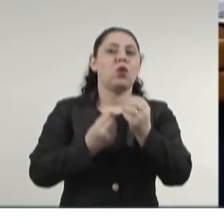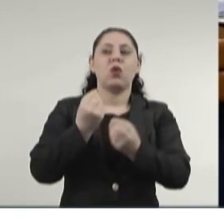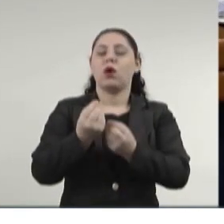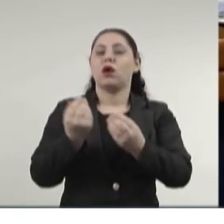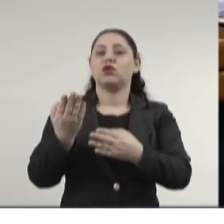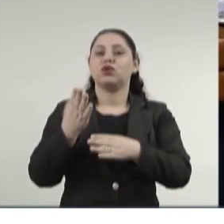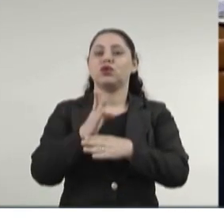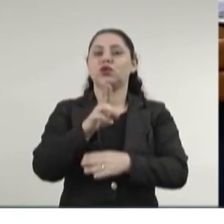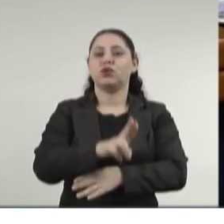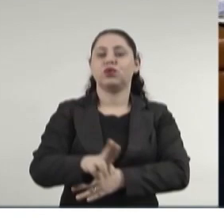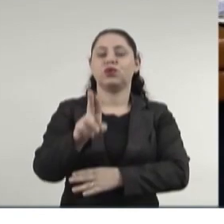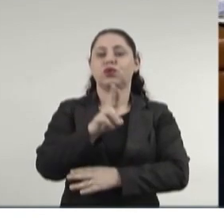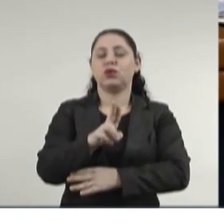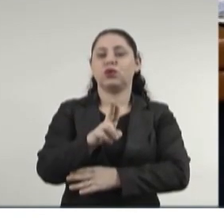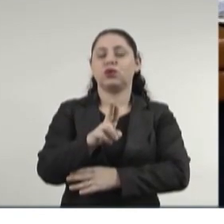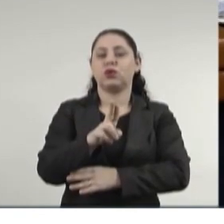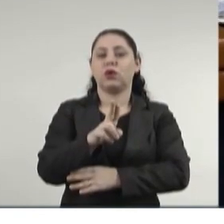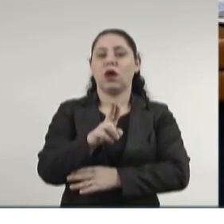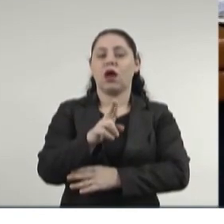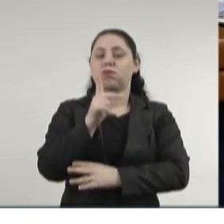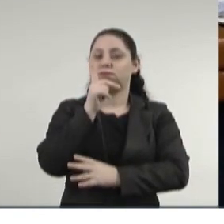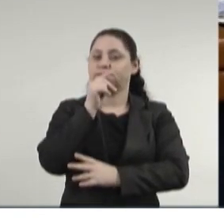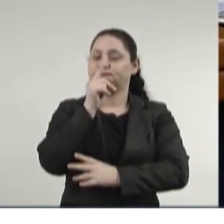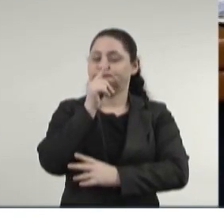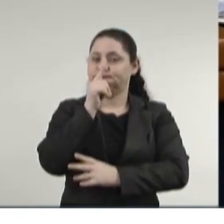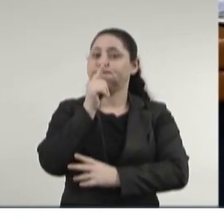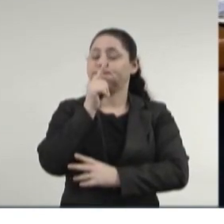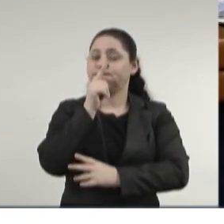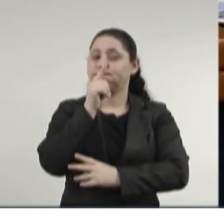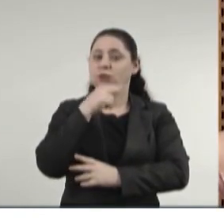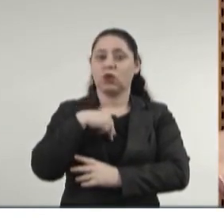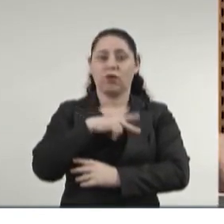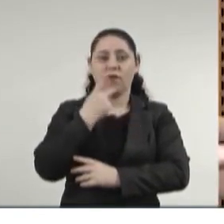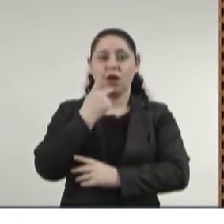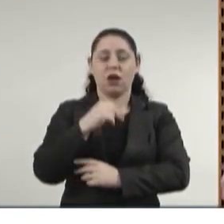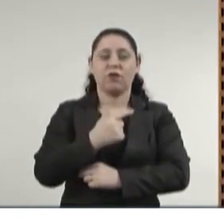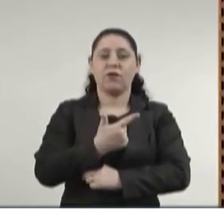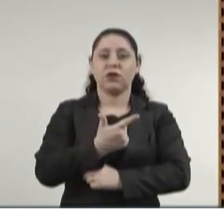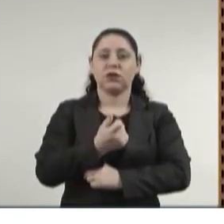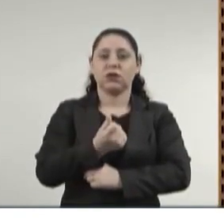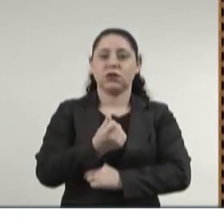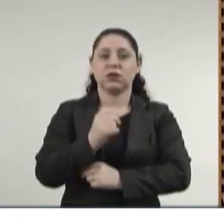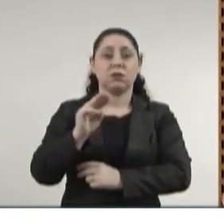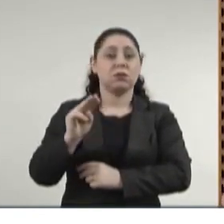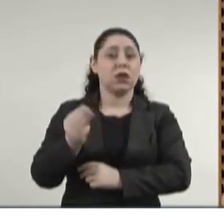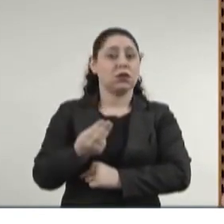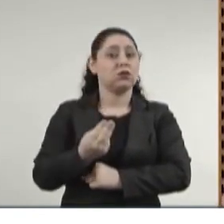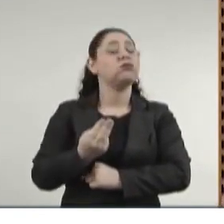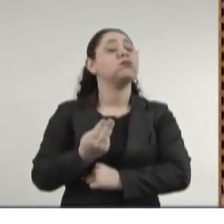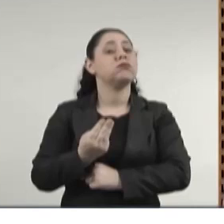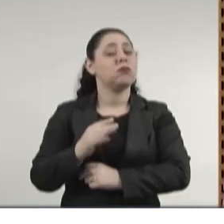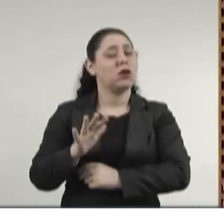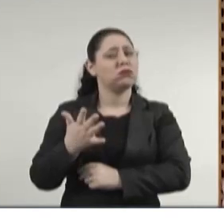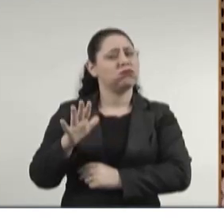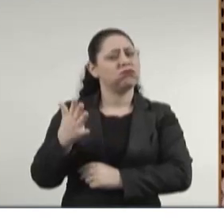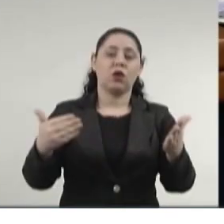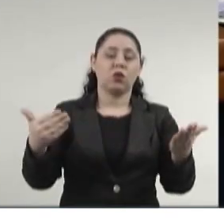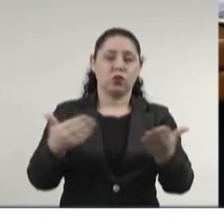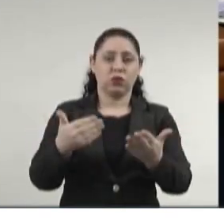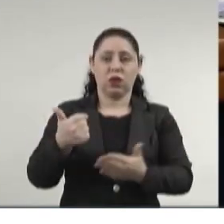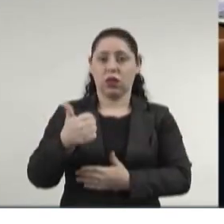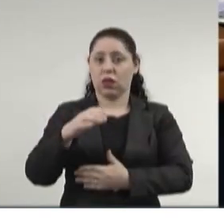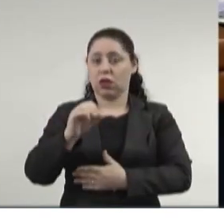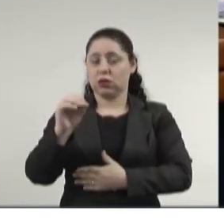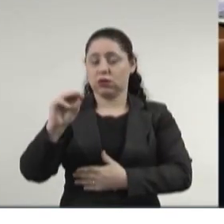compensações da utilização de água, nós estamos falando aí de 26 milhões, né, mais ou menos.